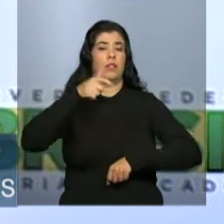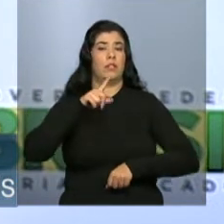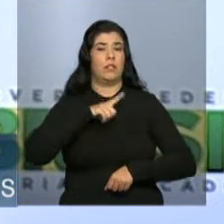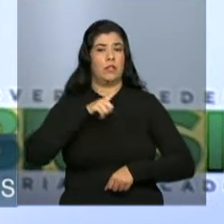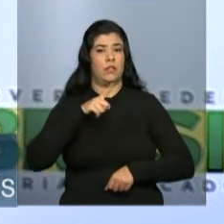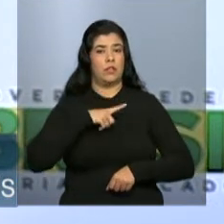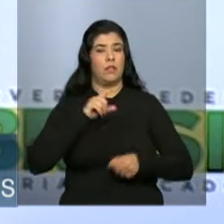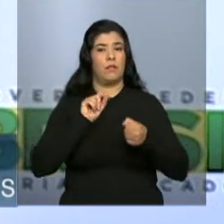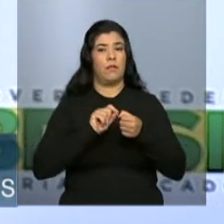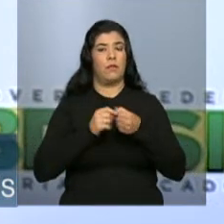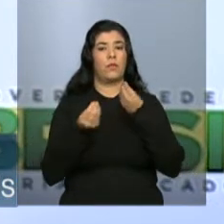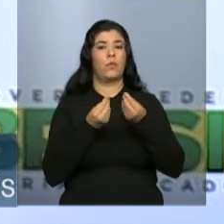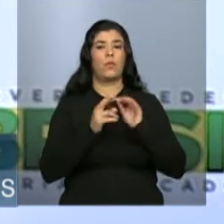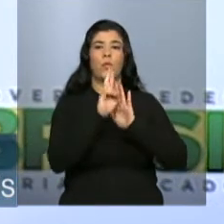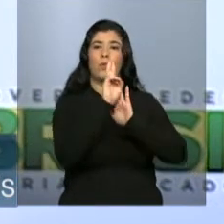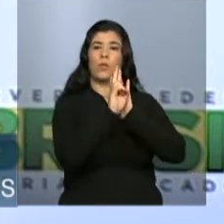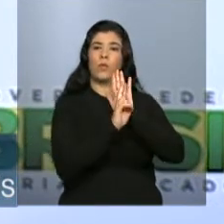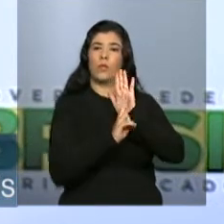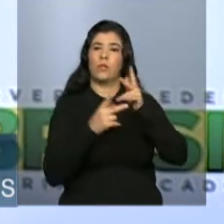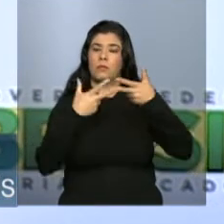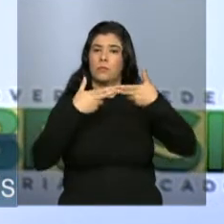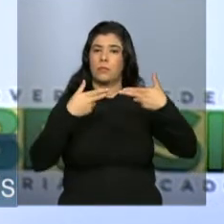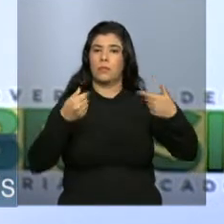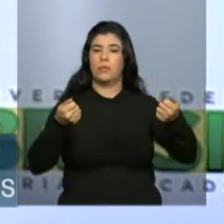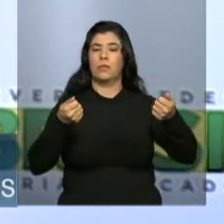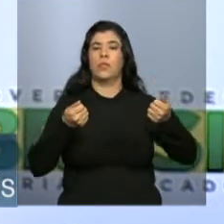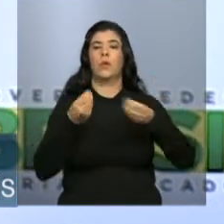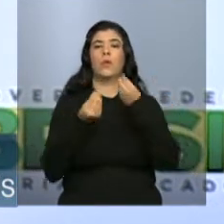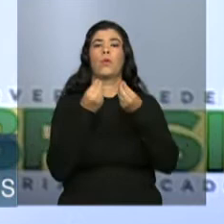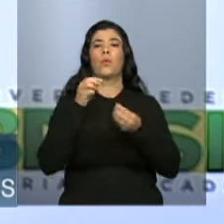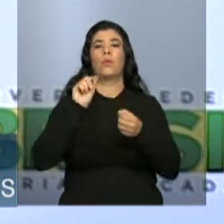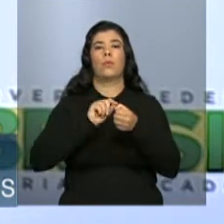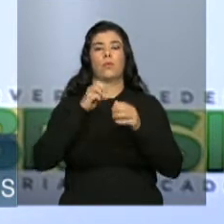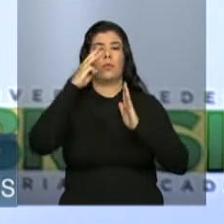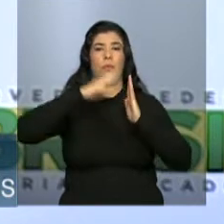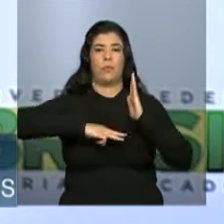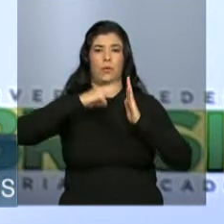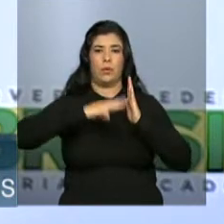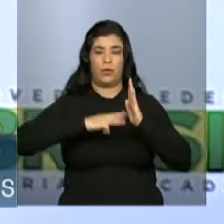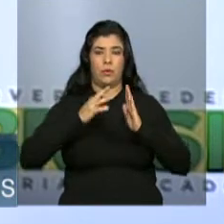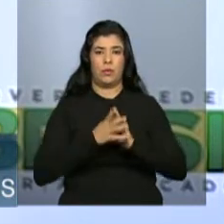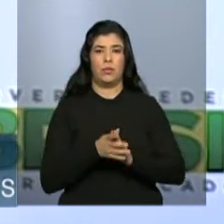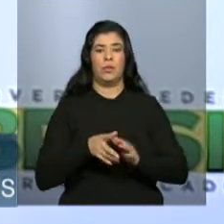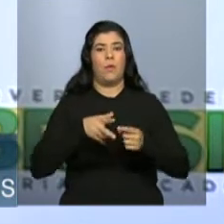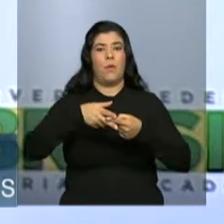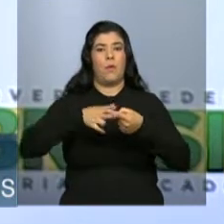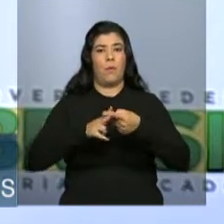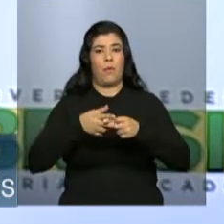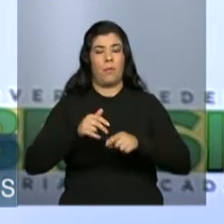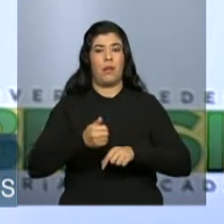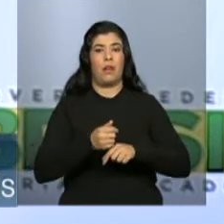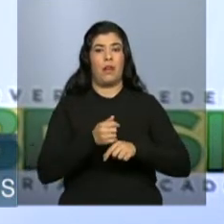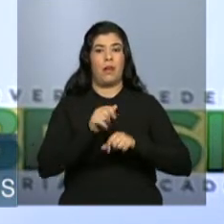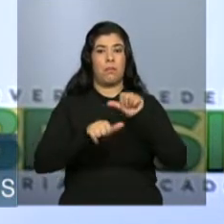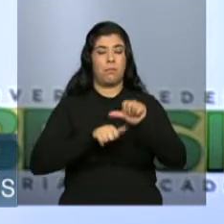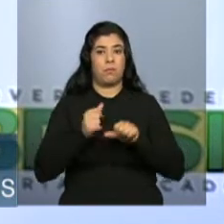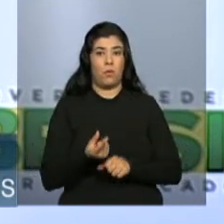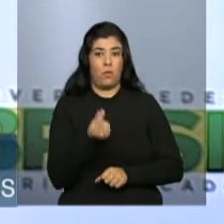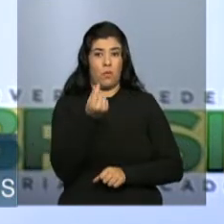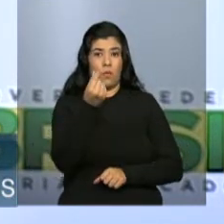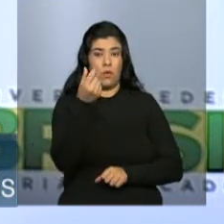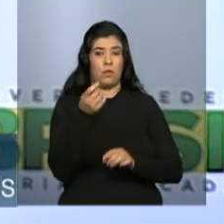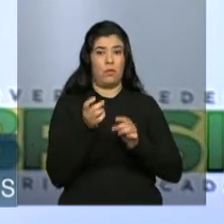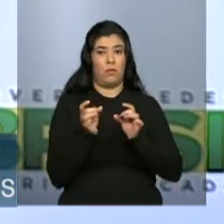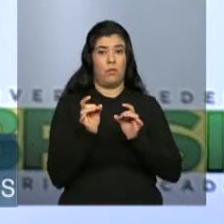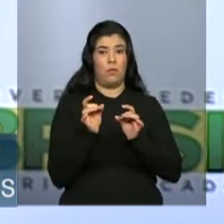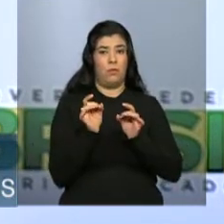do critério da do nosso na nossa Beto do logia para o reajuste de preços de medicamentos mas